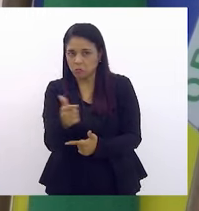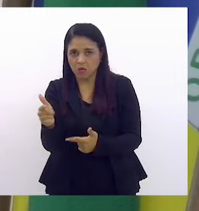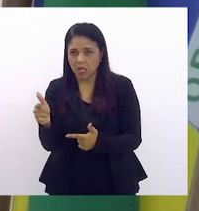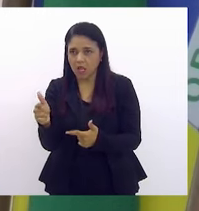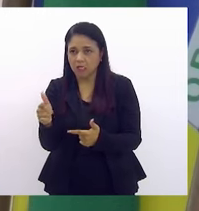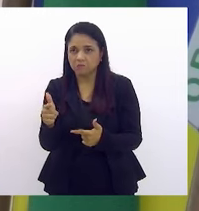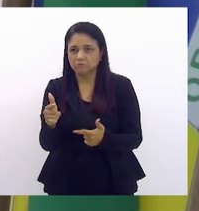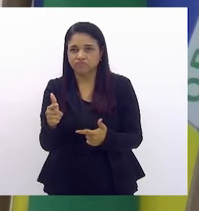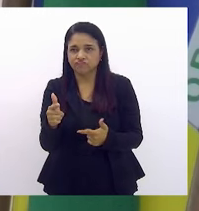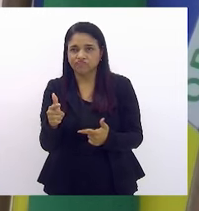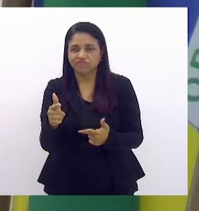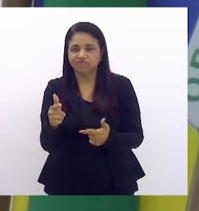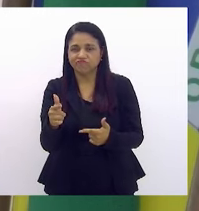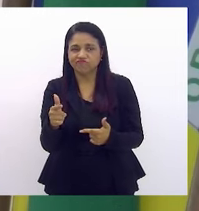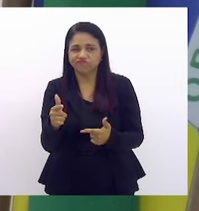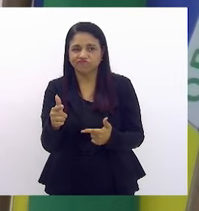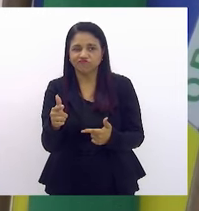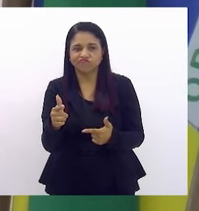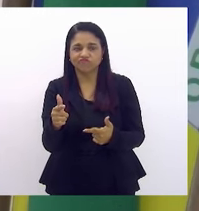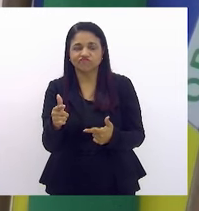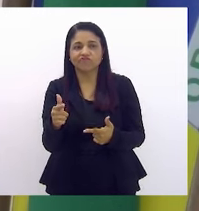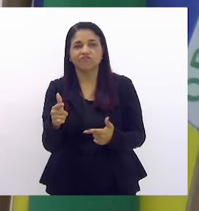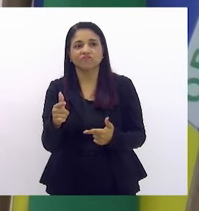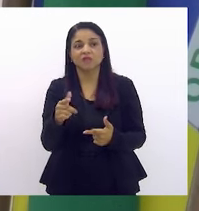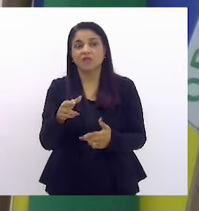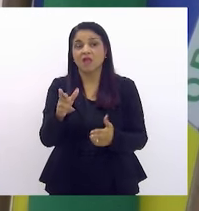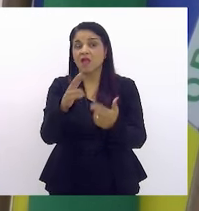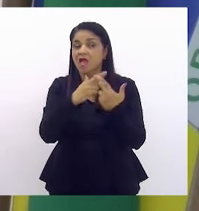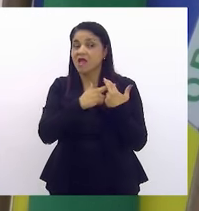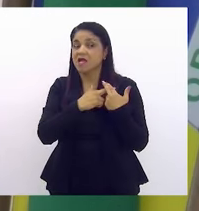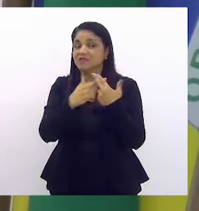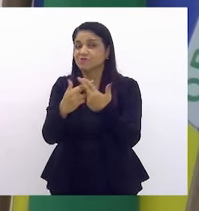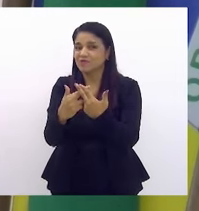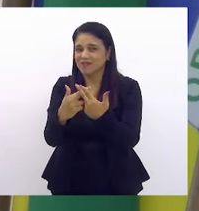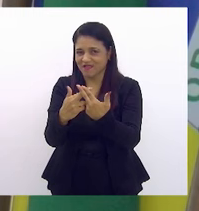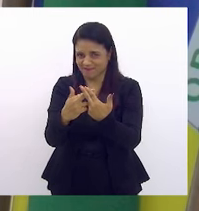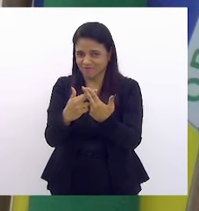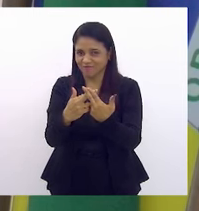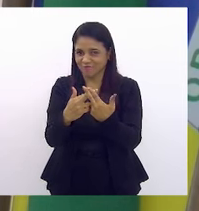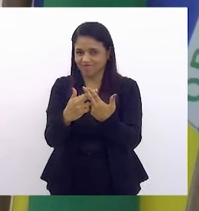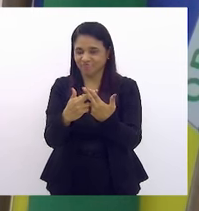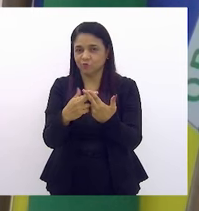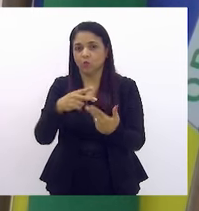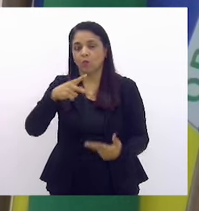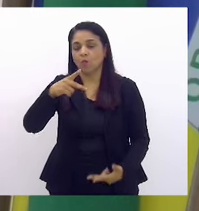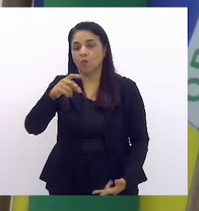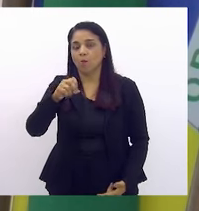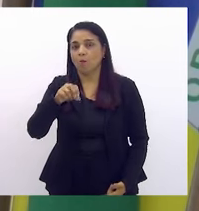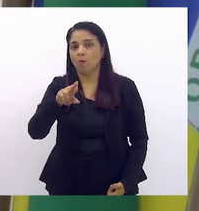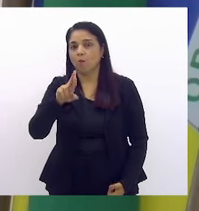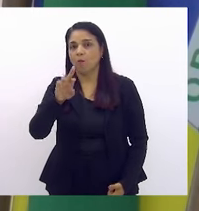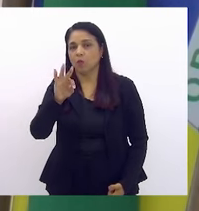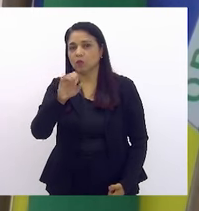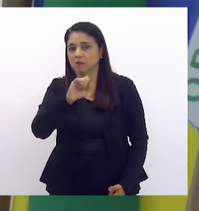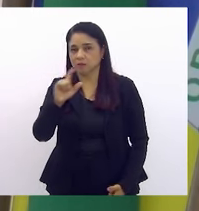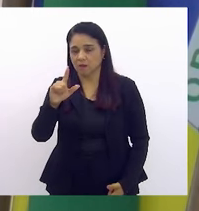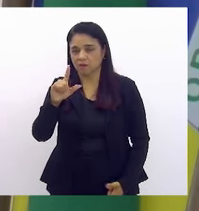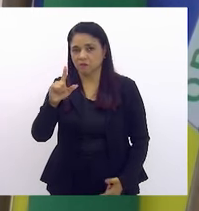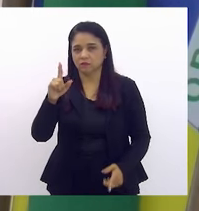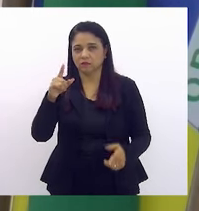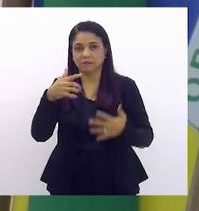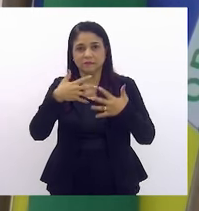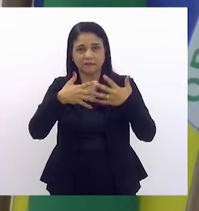a secretaria representada, a secretaria que é responsável pelo portal da transparência do Maricá. O